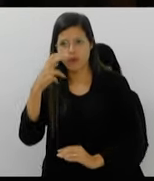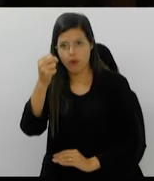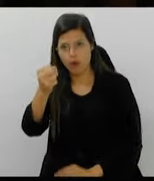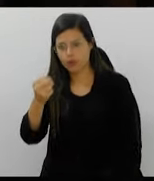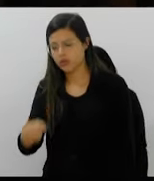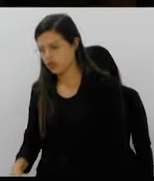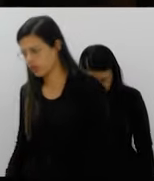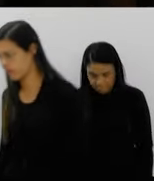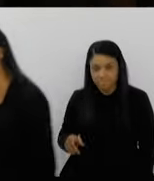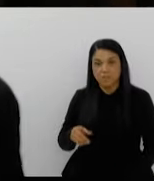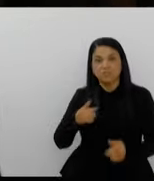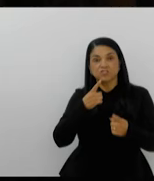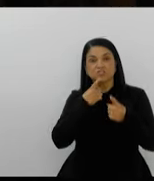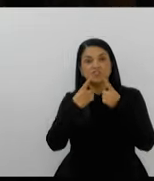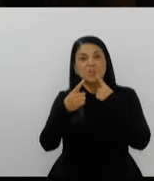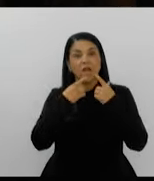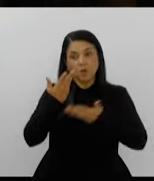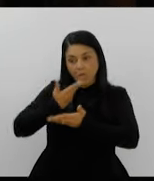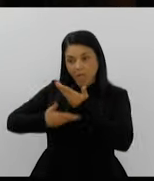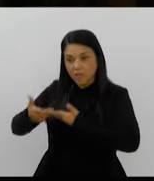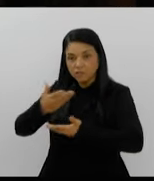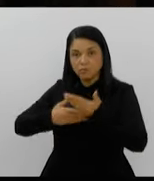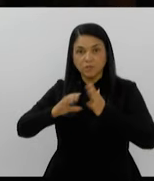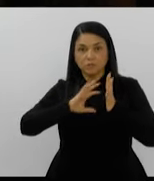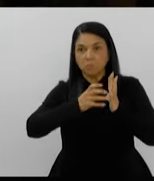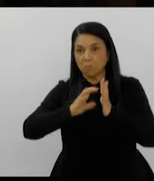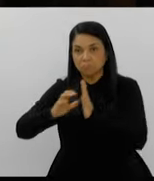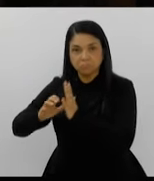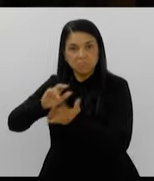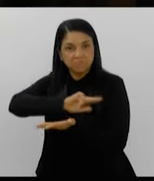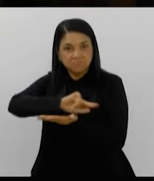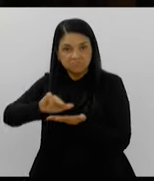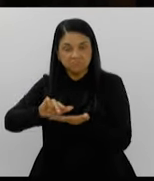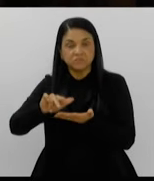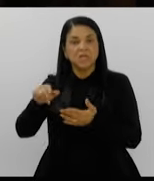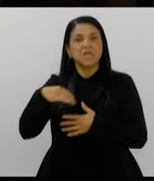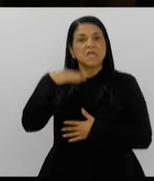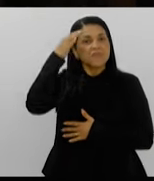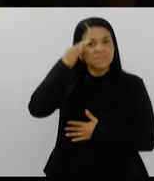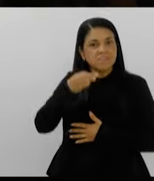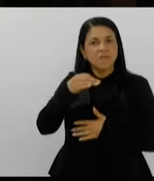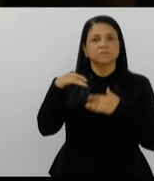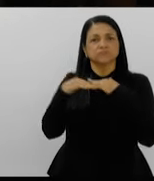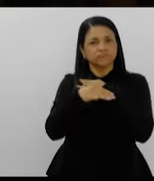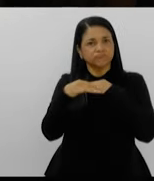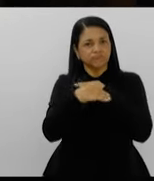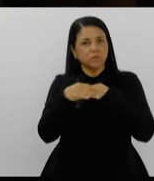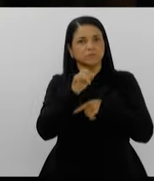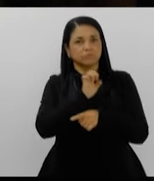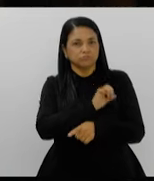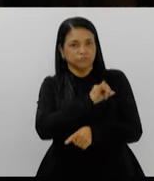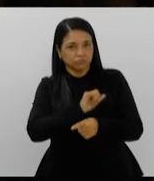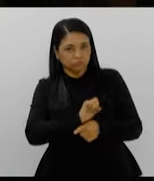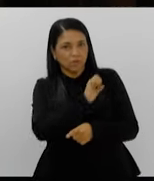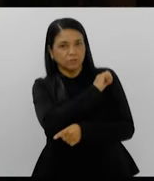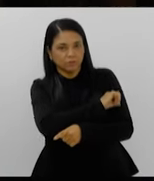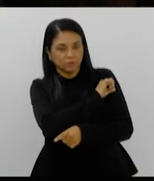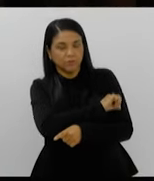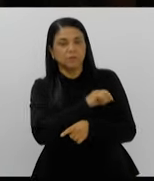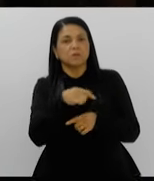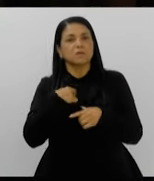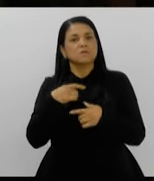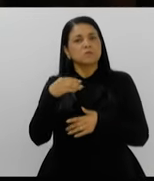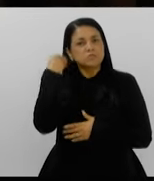diálogo, de mais articulação política com os demais partidos, que entende muito mais a cidade, com muito mais experiência, com mais